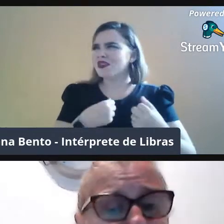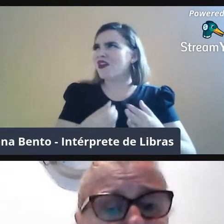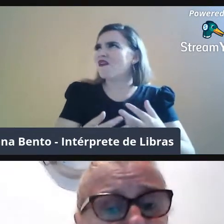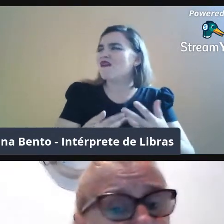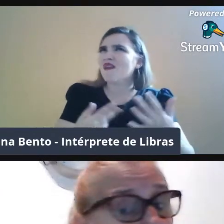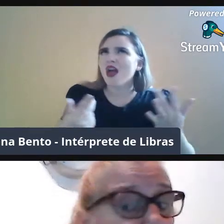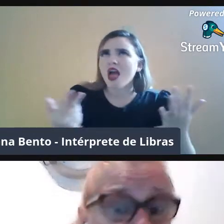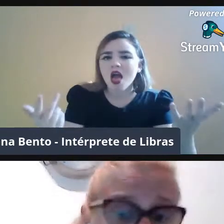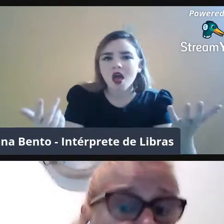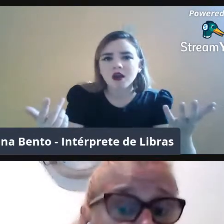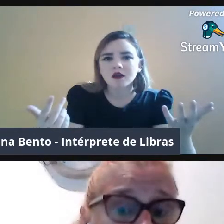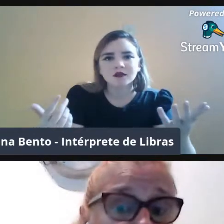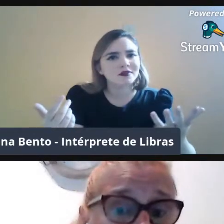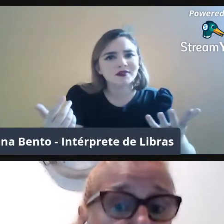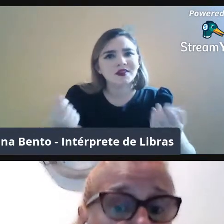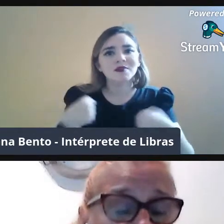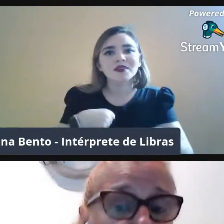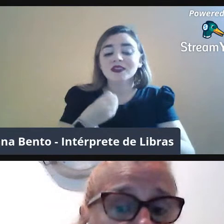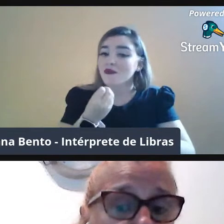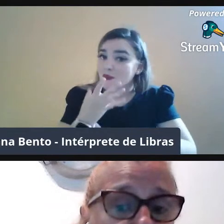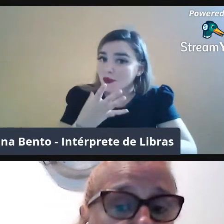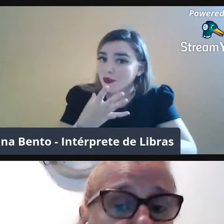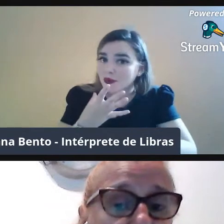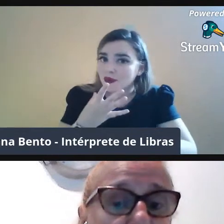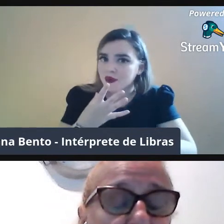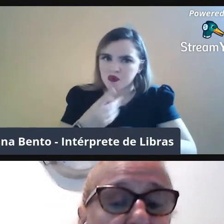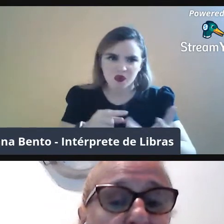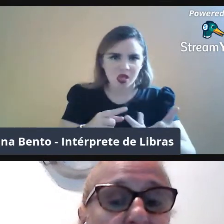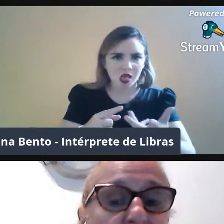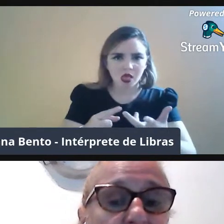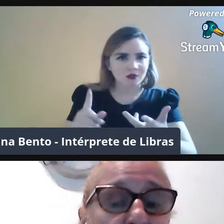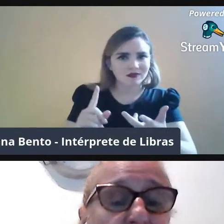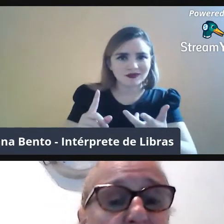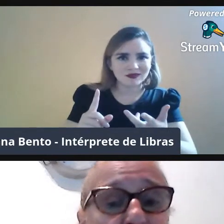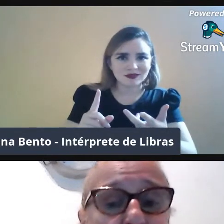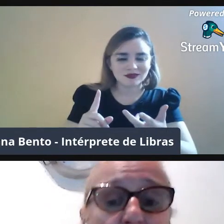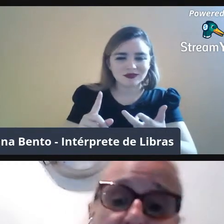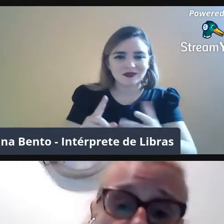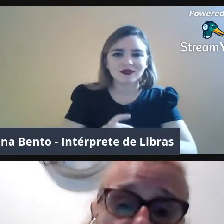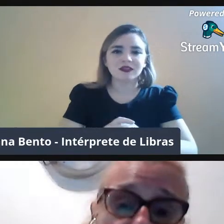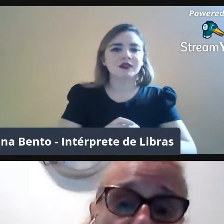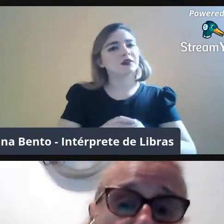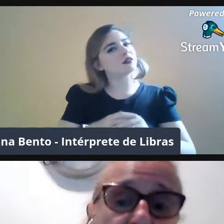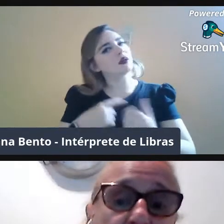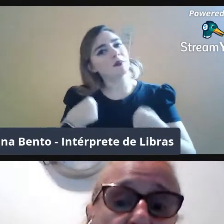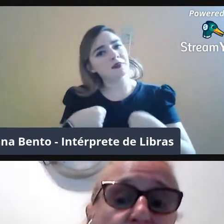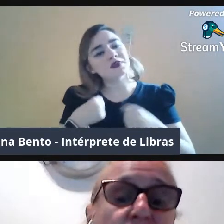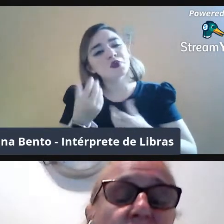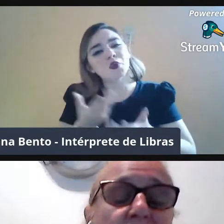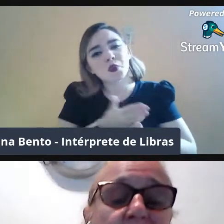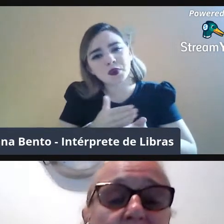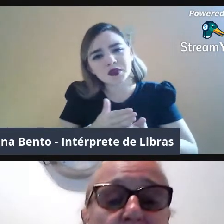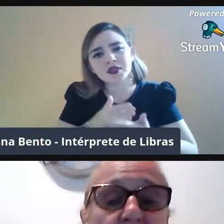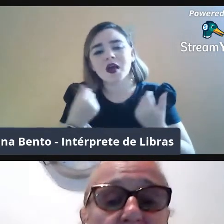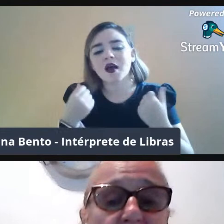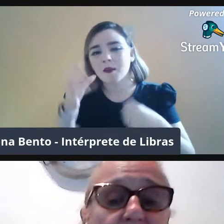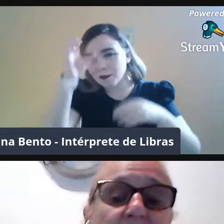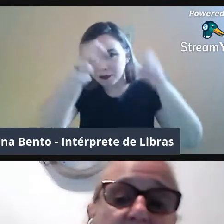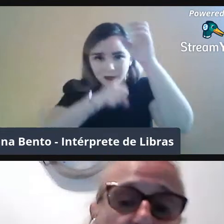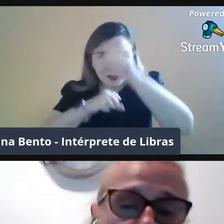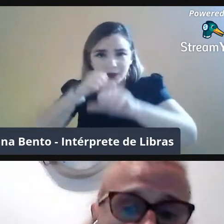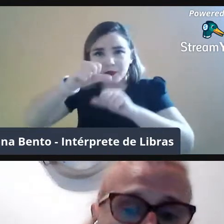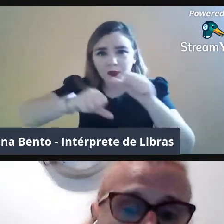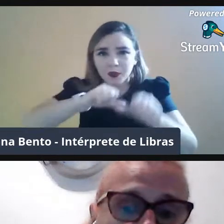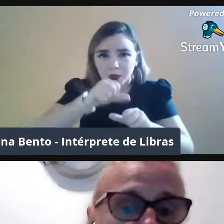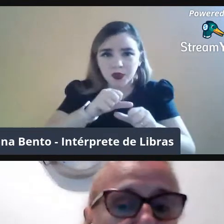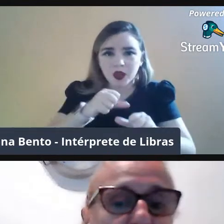que ter tantos? Nós temos que ter qualidade e não quantidade. Isso que é o mais importante para essa natureza. Nós temos que saber começar a reciclar esse